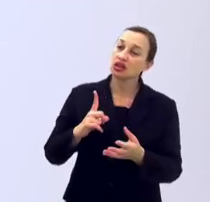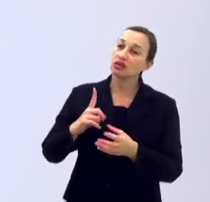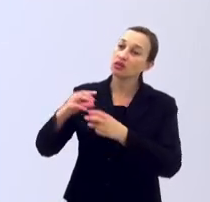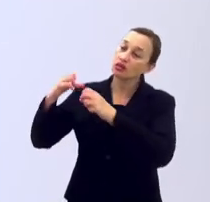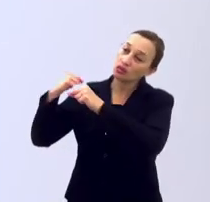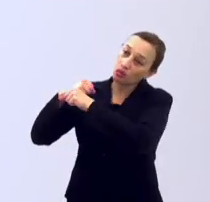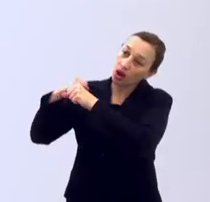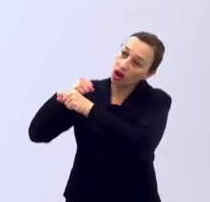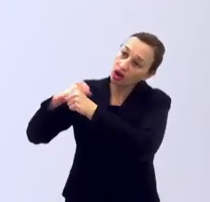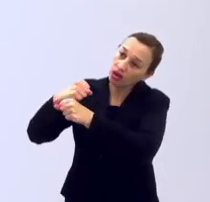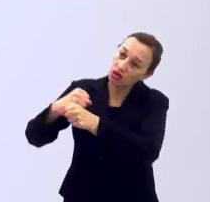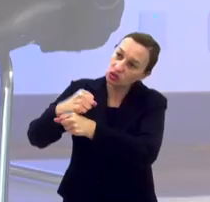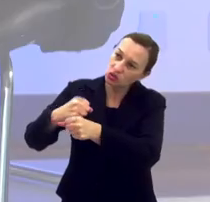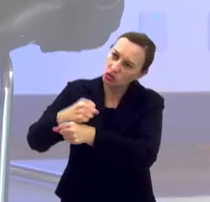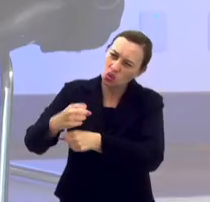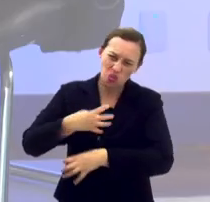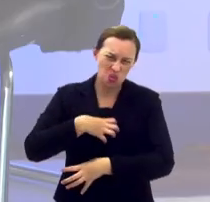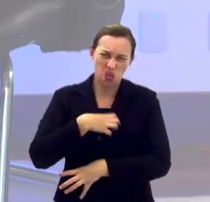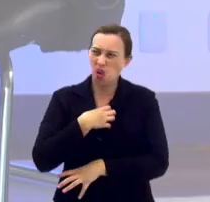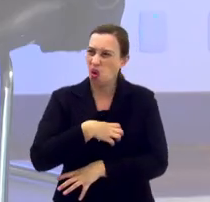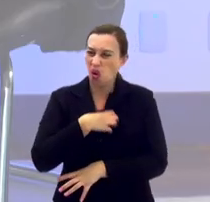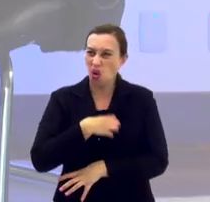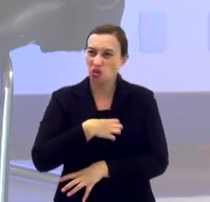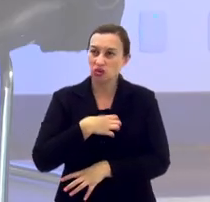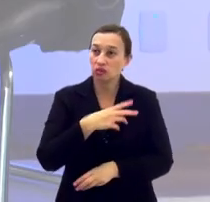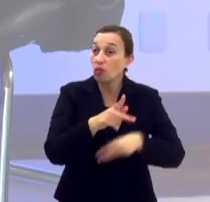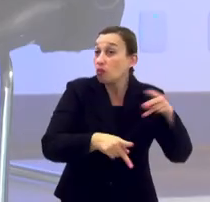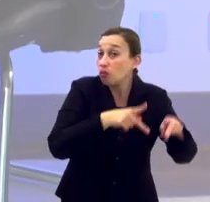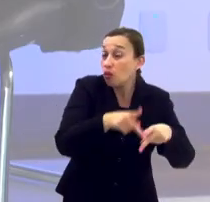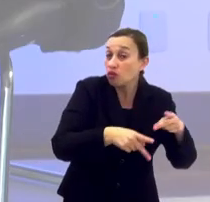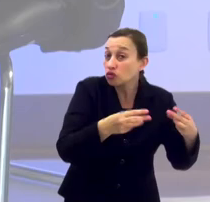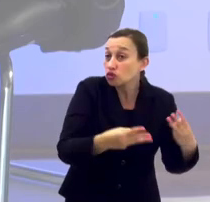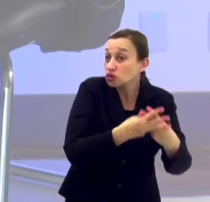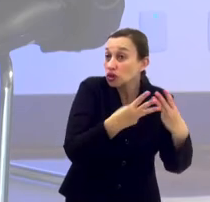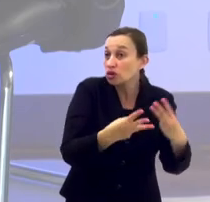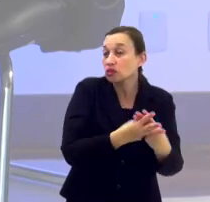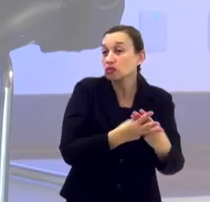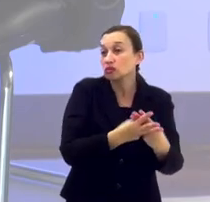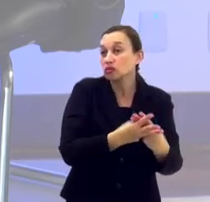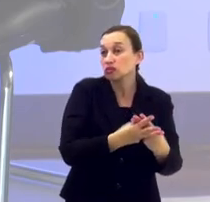gerou durante muito tempo um ódio aos judeus,